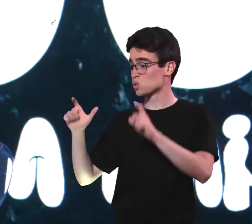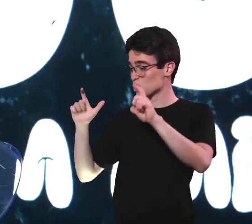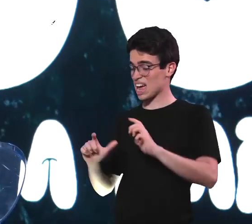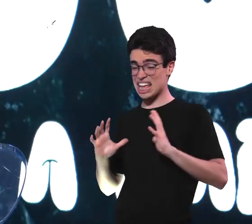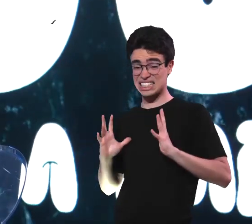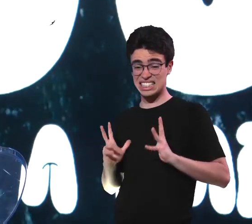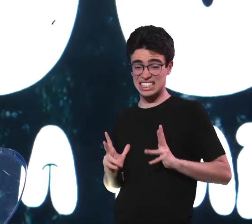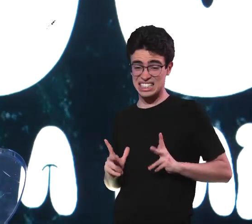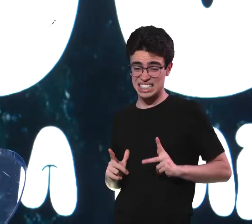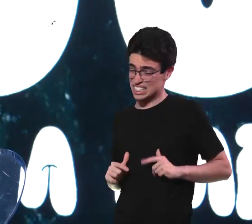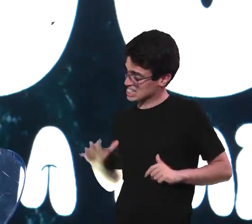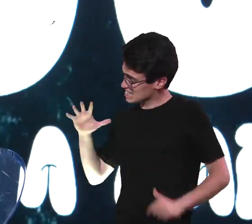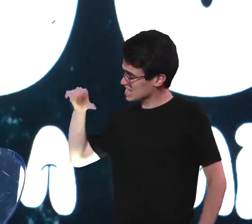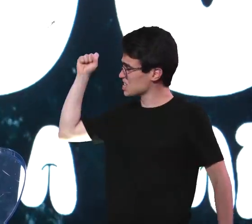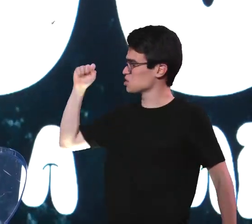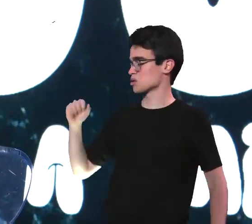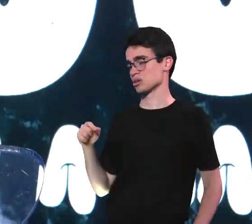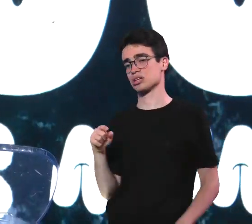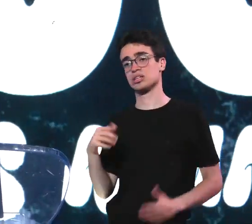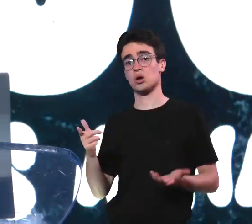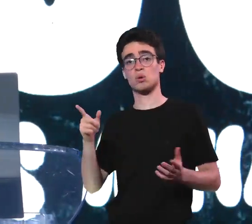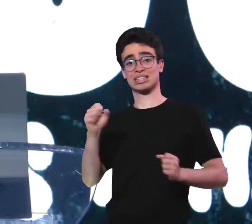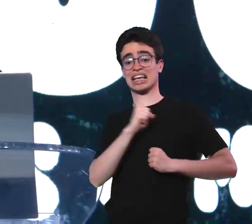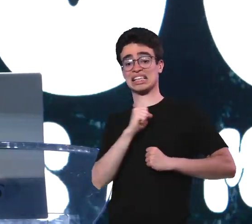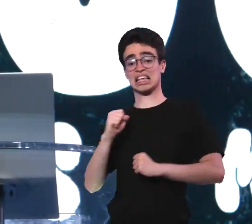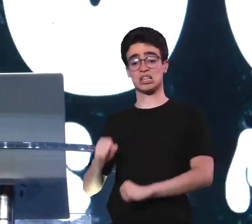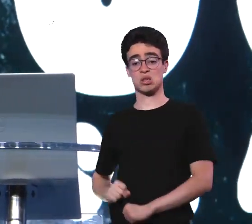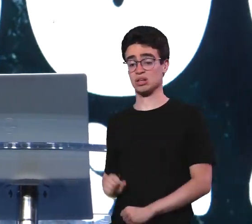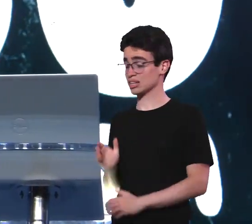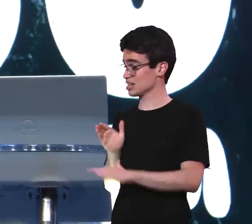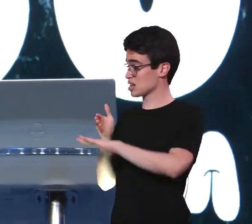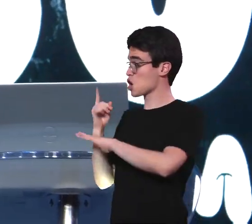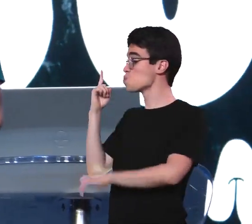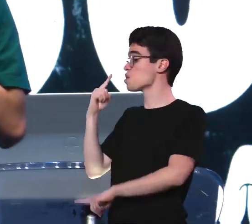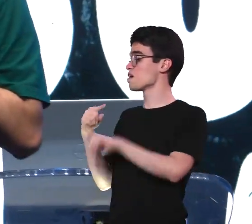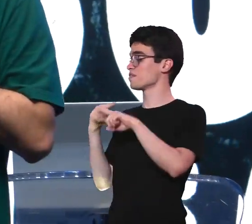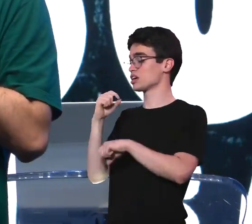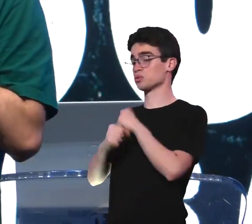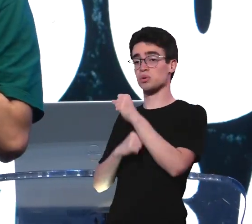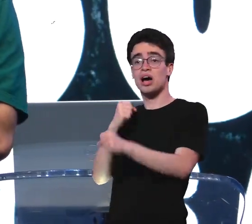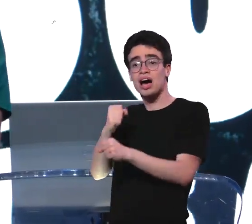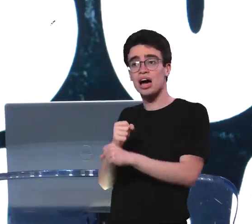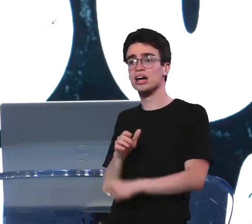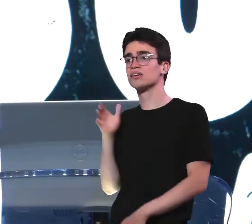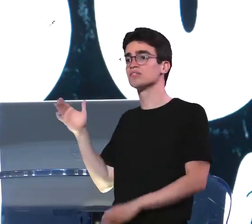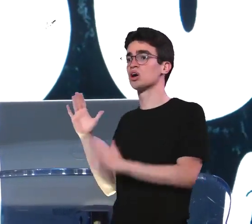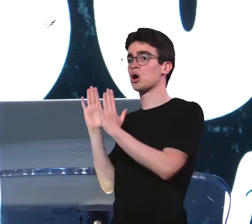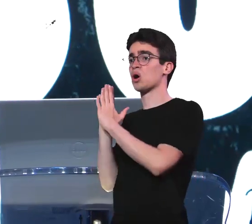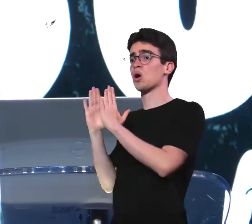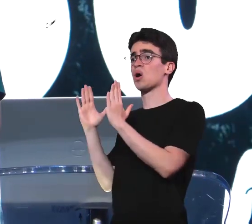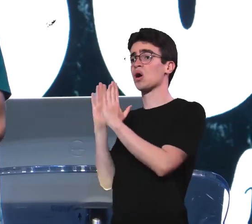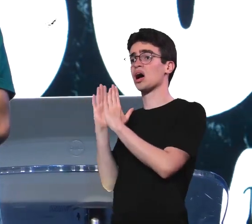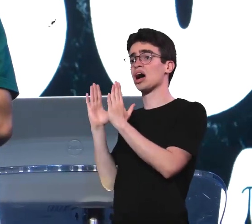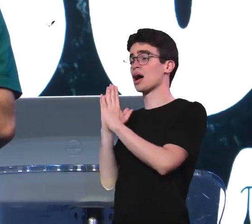santíssimo, que o sumo sacerdote entrava uma vez por ano para orar pelo povo de